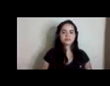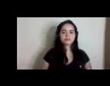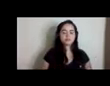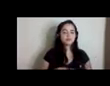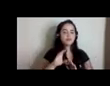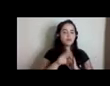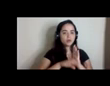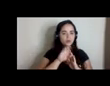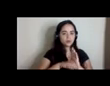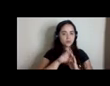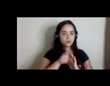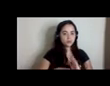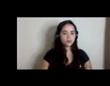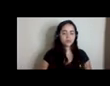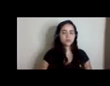curriculares,